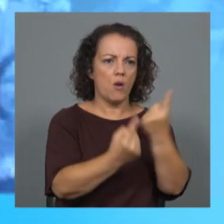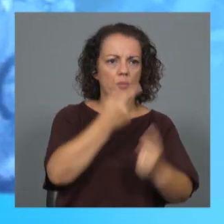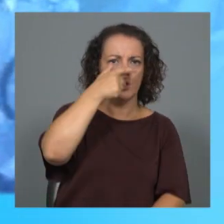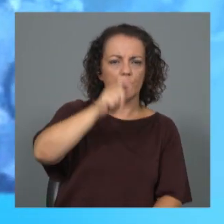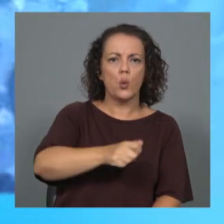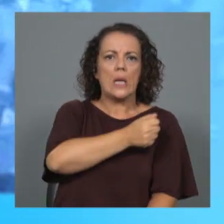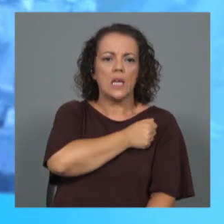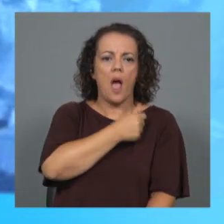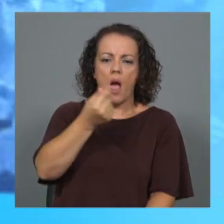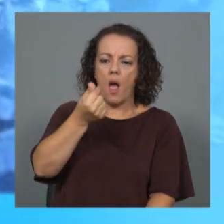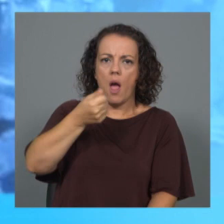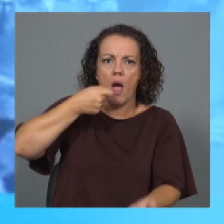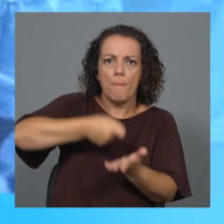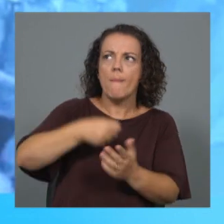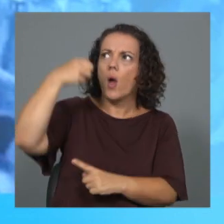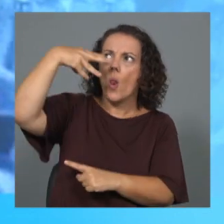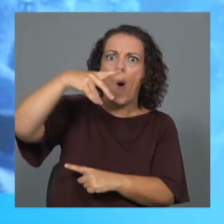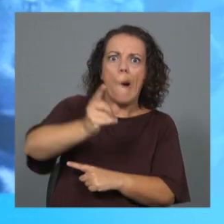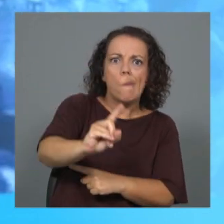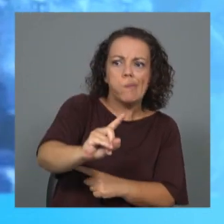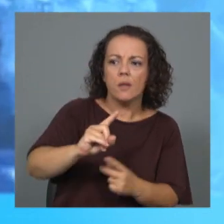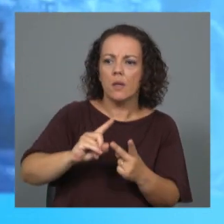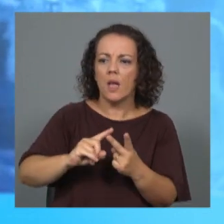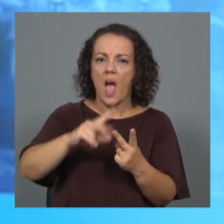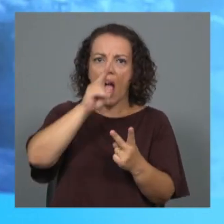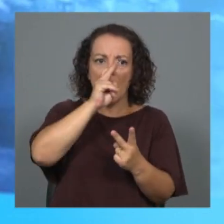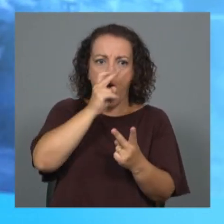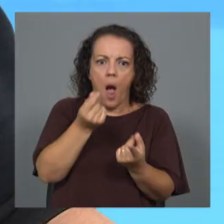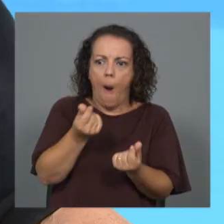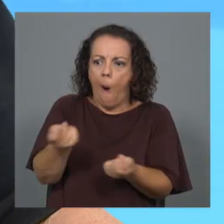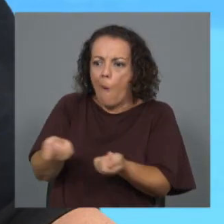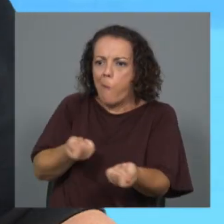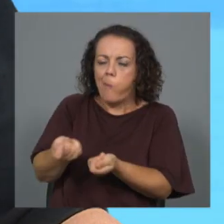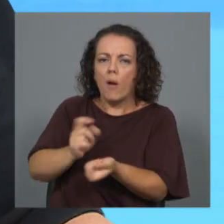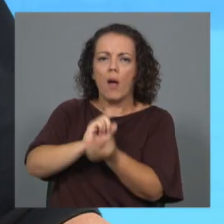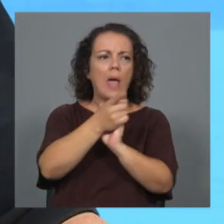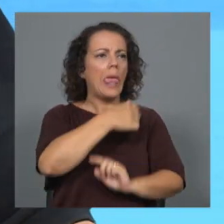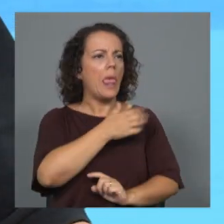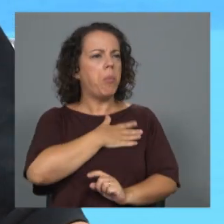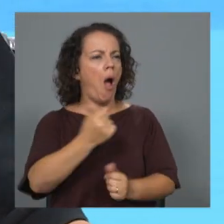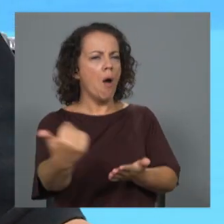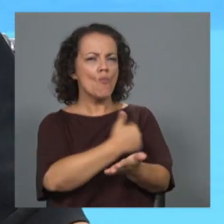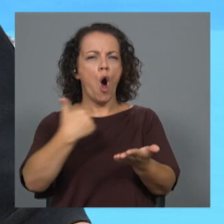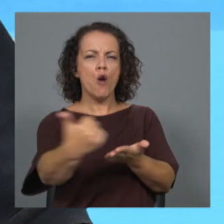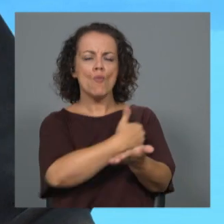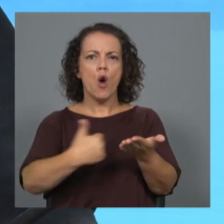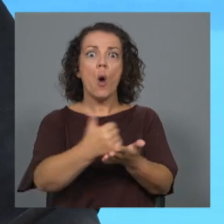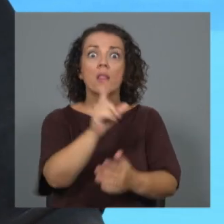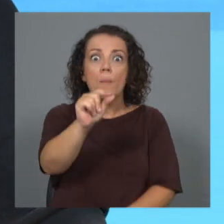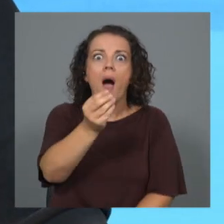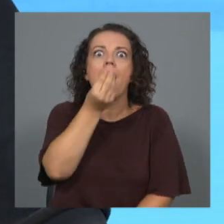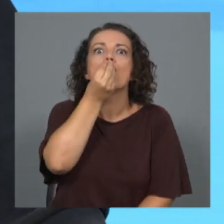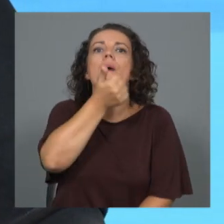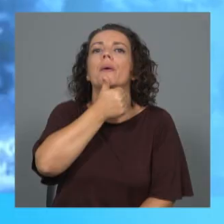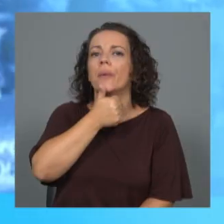em casa, o seu gás, e há empresas a fazer lucros astronómicos. Astronómicos? O gás, a eletricidade, a alimentação. Não é um